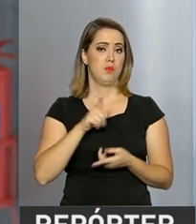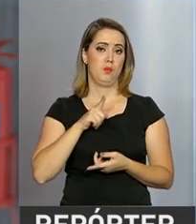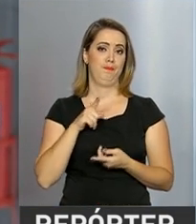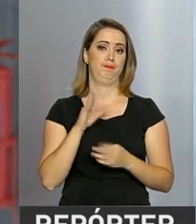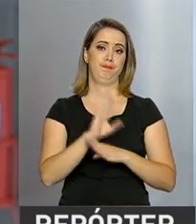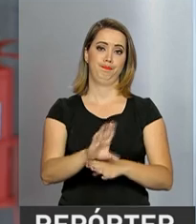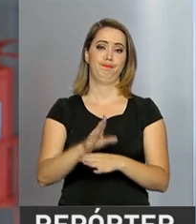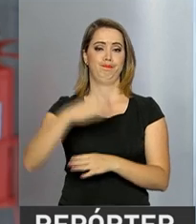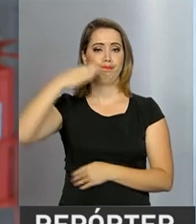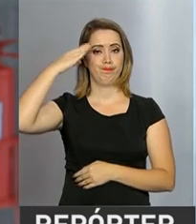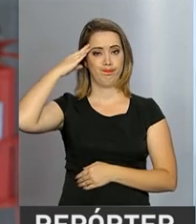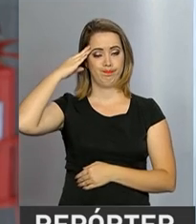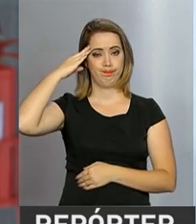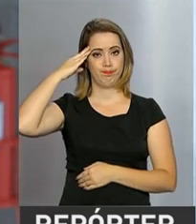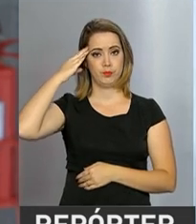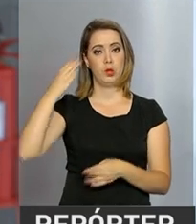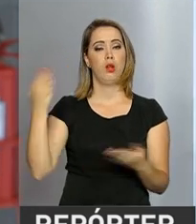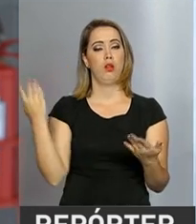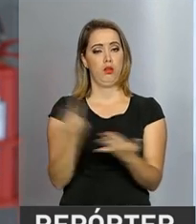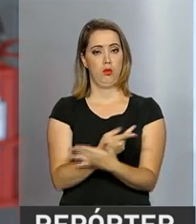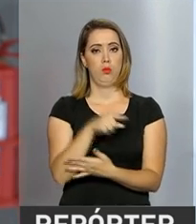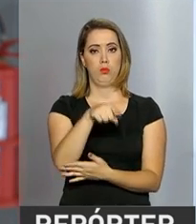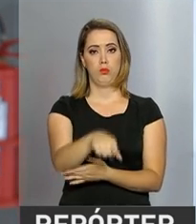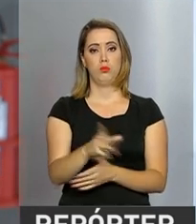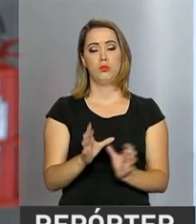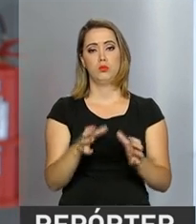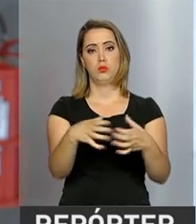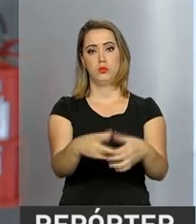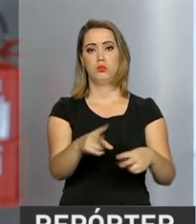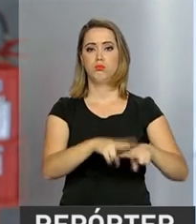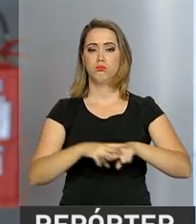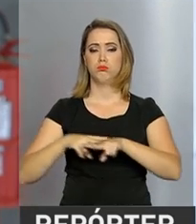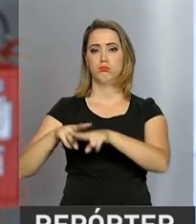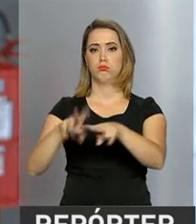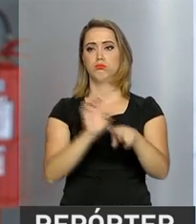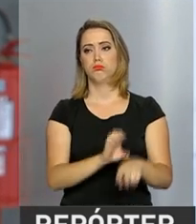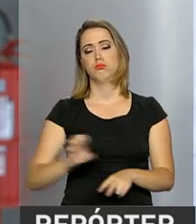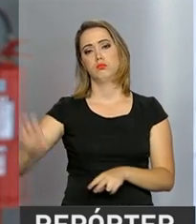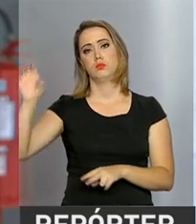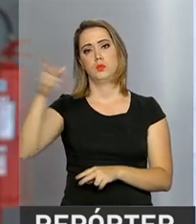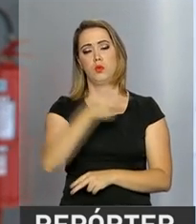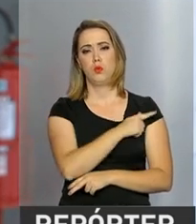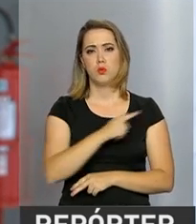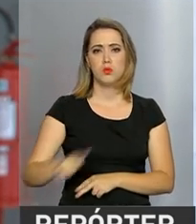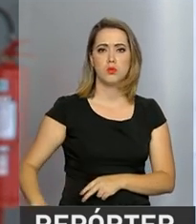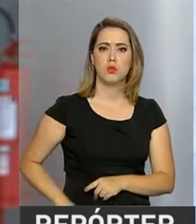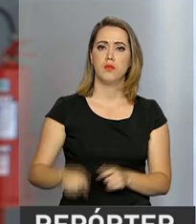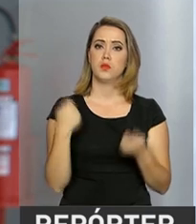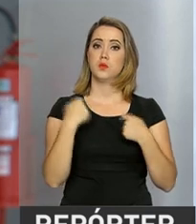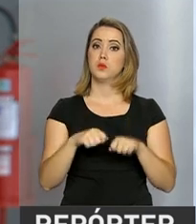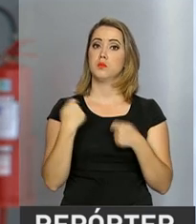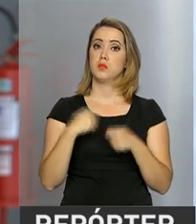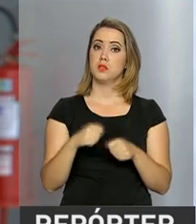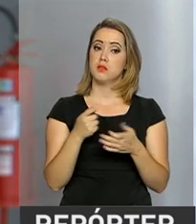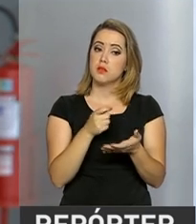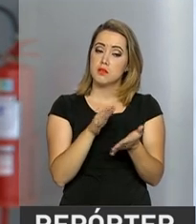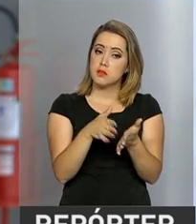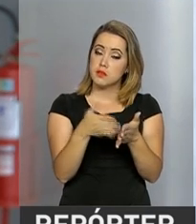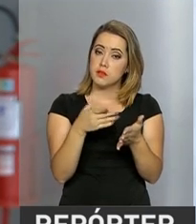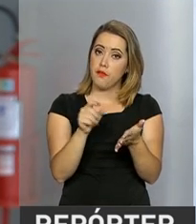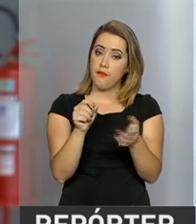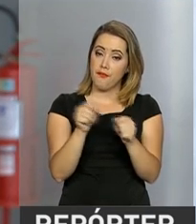emprego das Forças Armadas ocorrerem nas penci árias estaduais os governadores terão de formalizar um